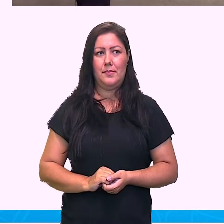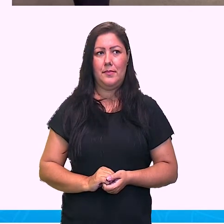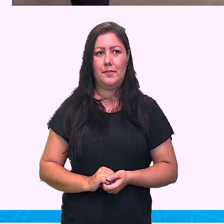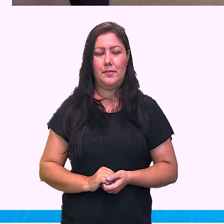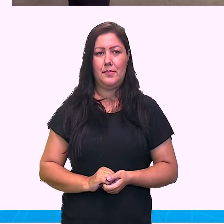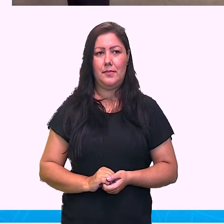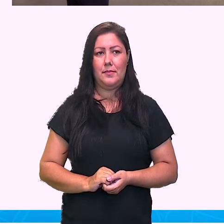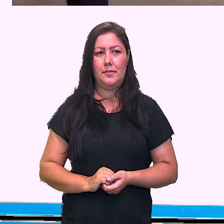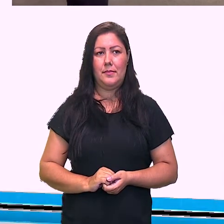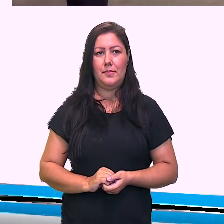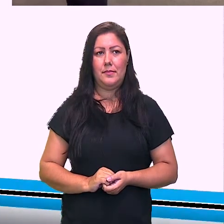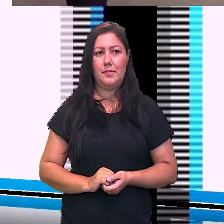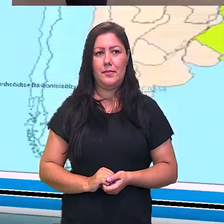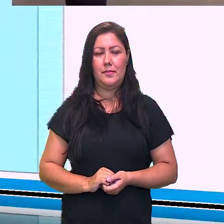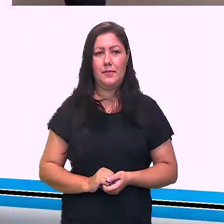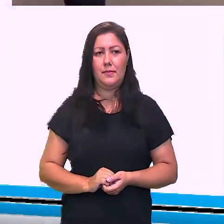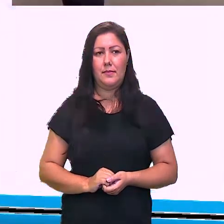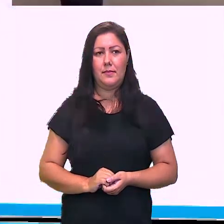ok?